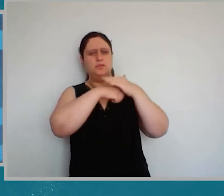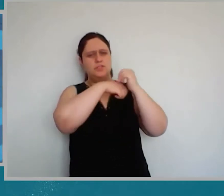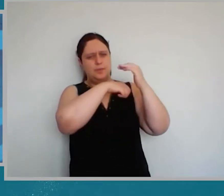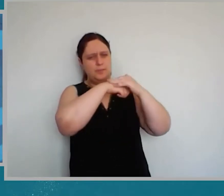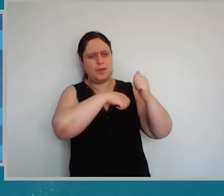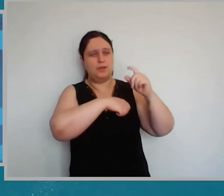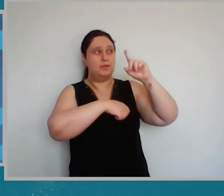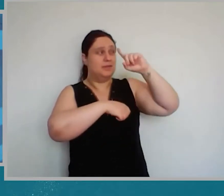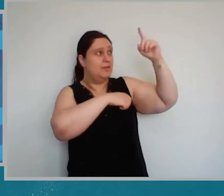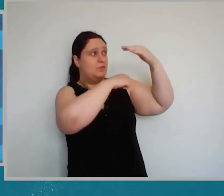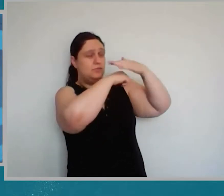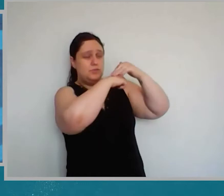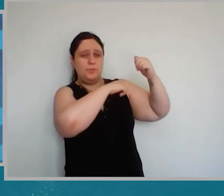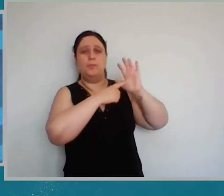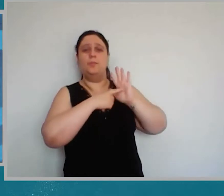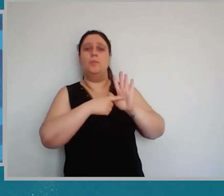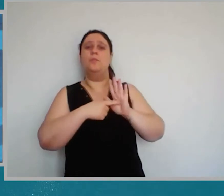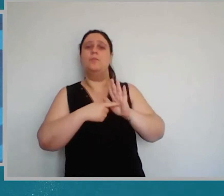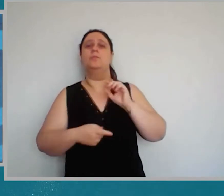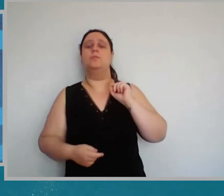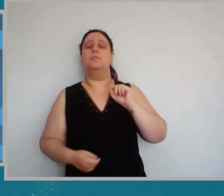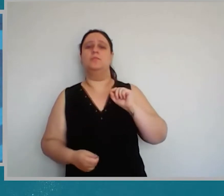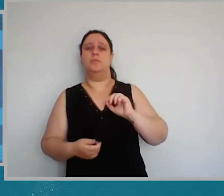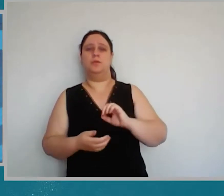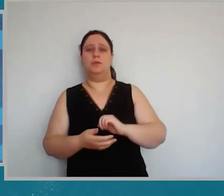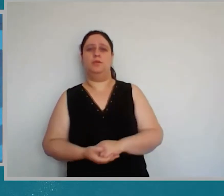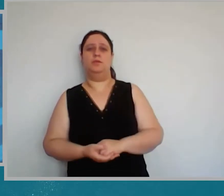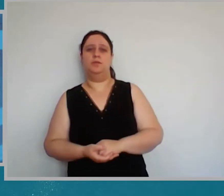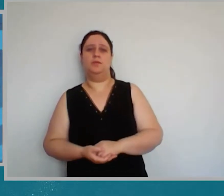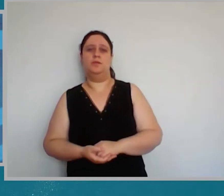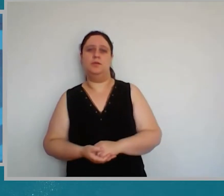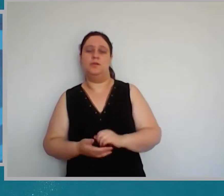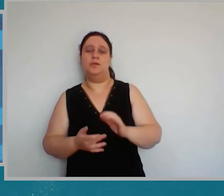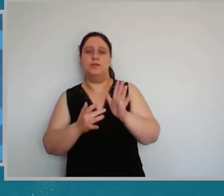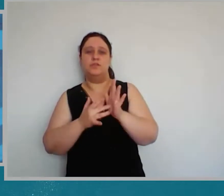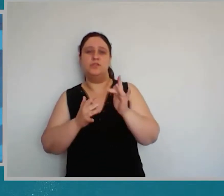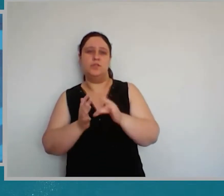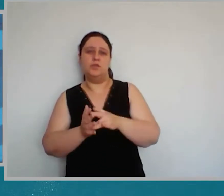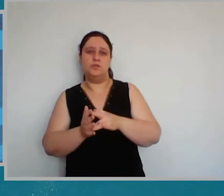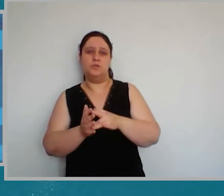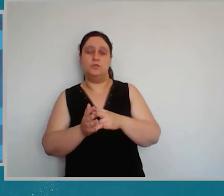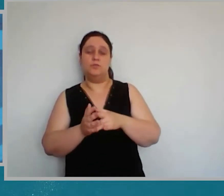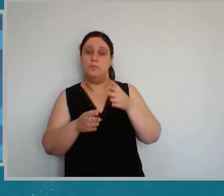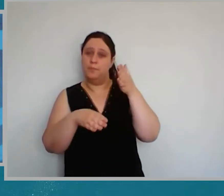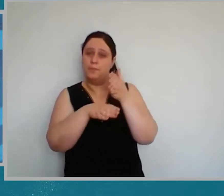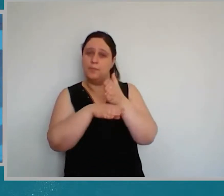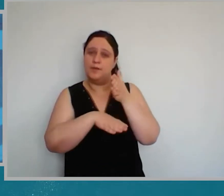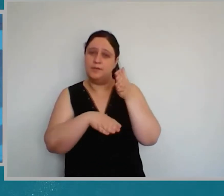Isso é para mostrar que Jesus veio participar